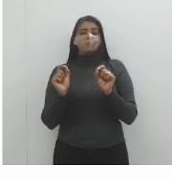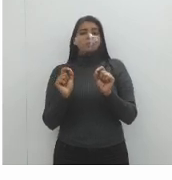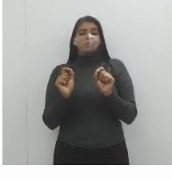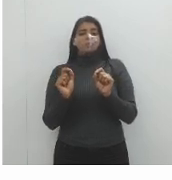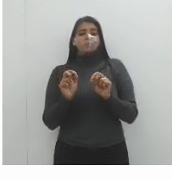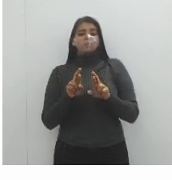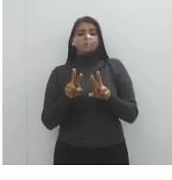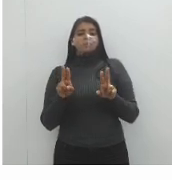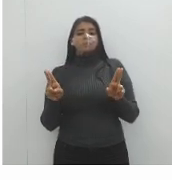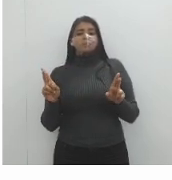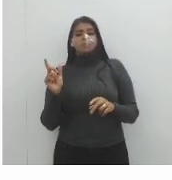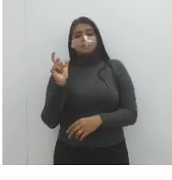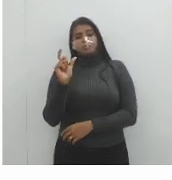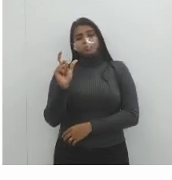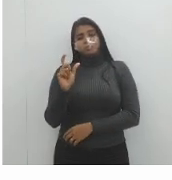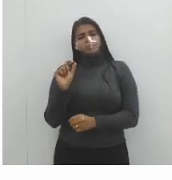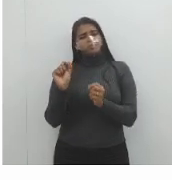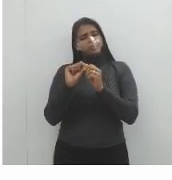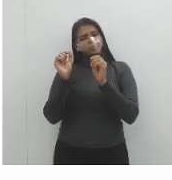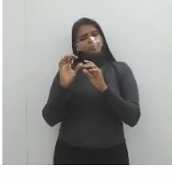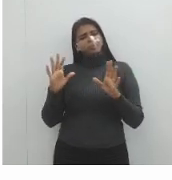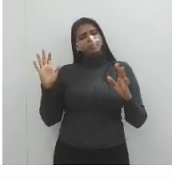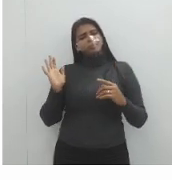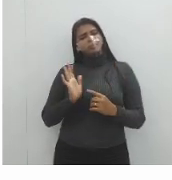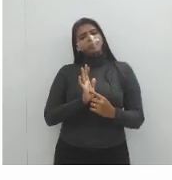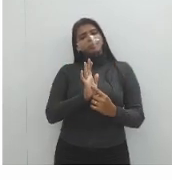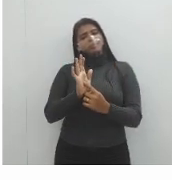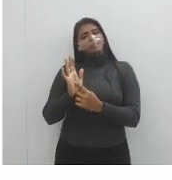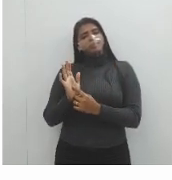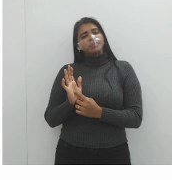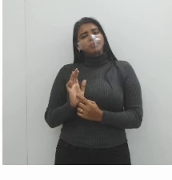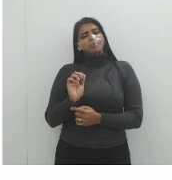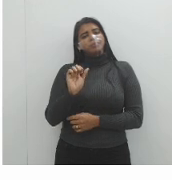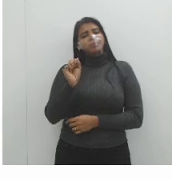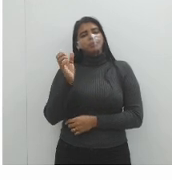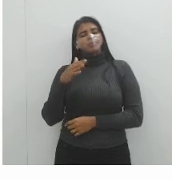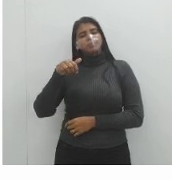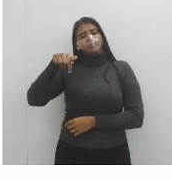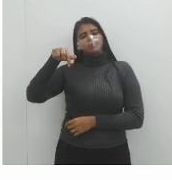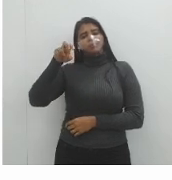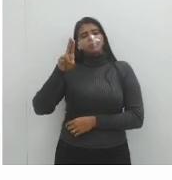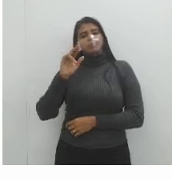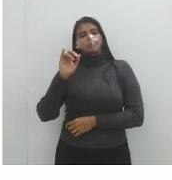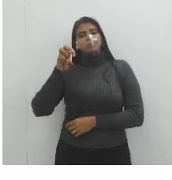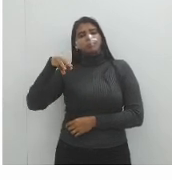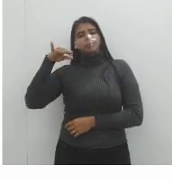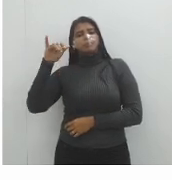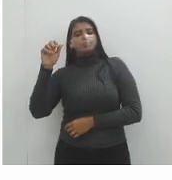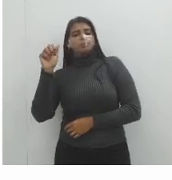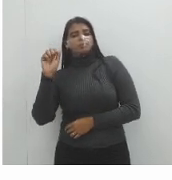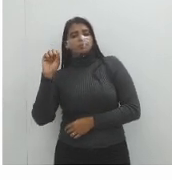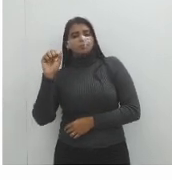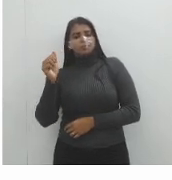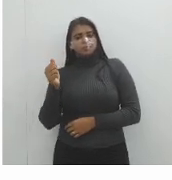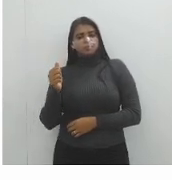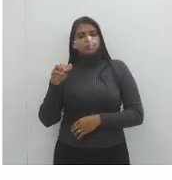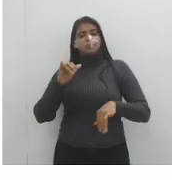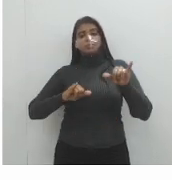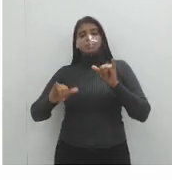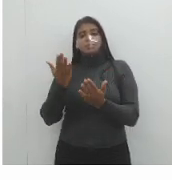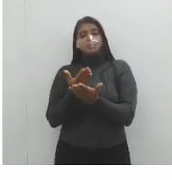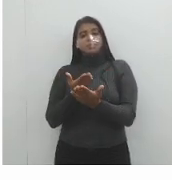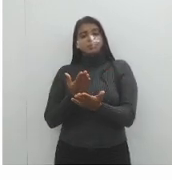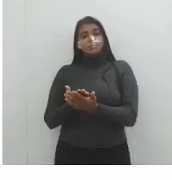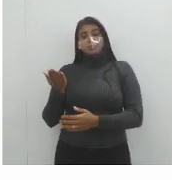palavras que vocês criaram, né, apareceu aí as químicas. Então, isso tem relação com a aula que a gente vai ter hoje,